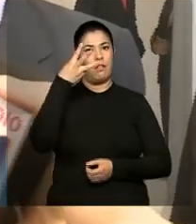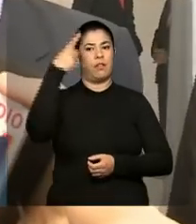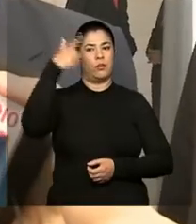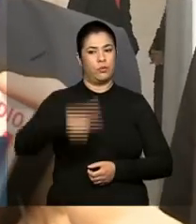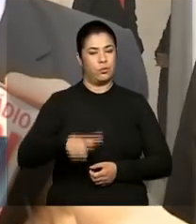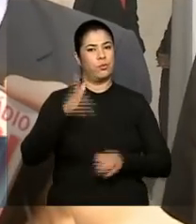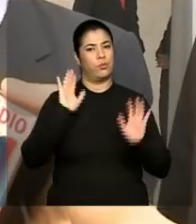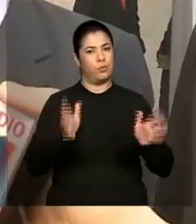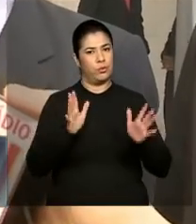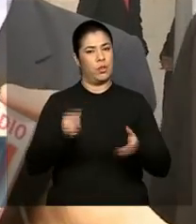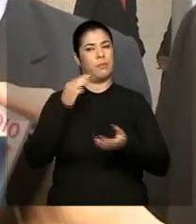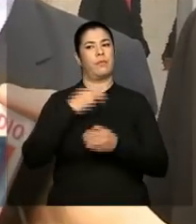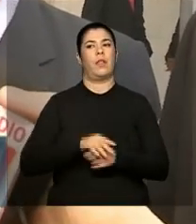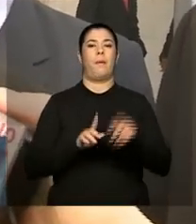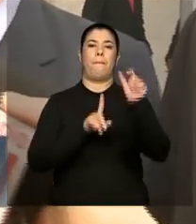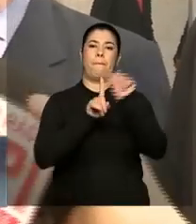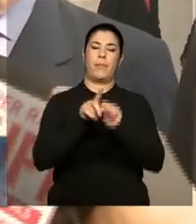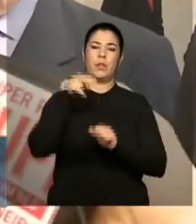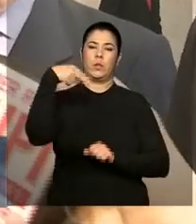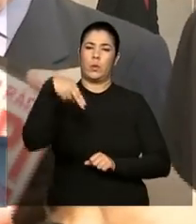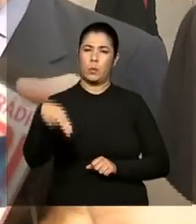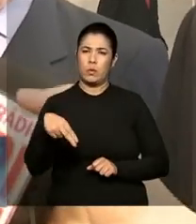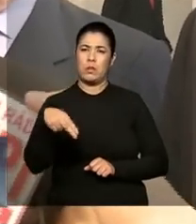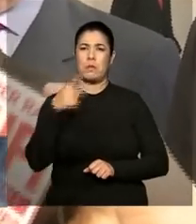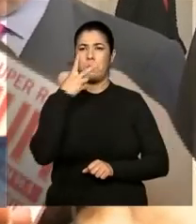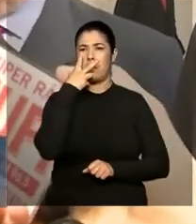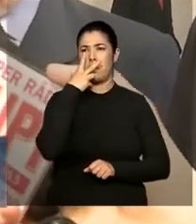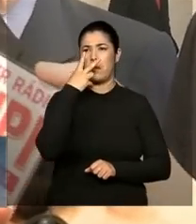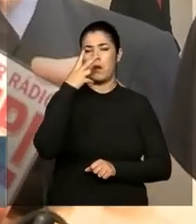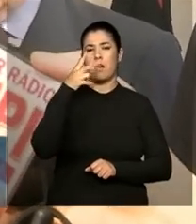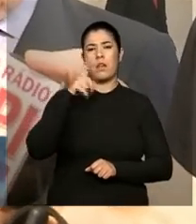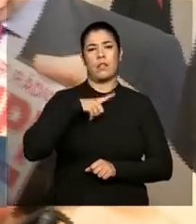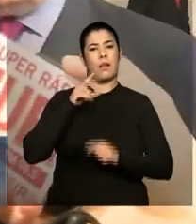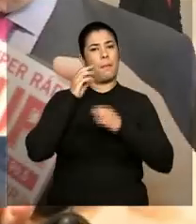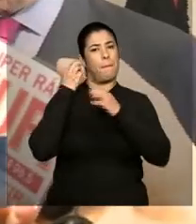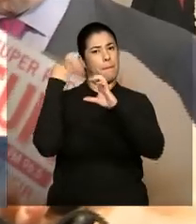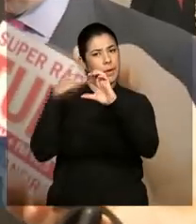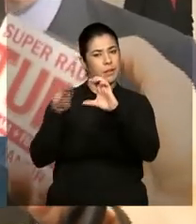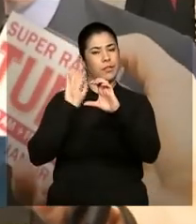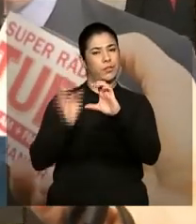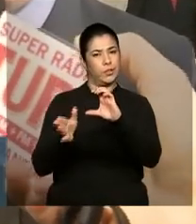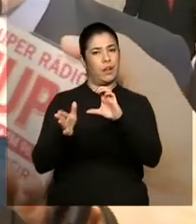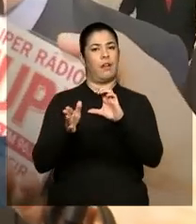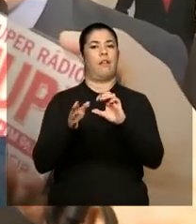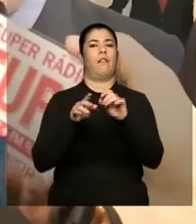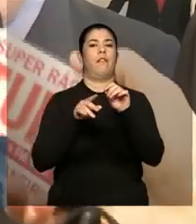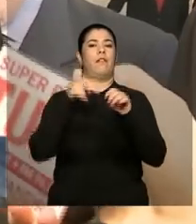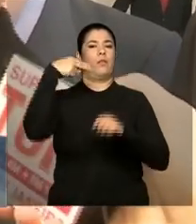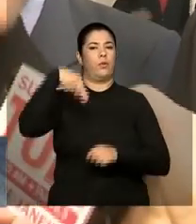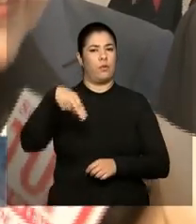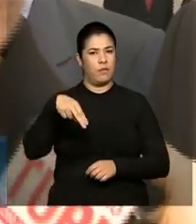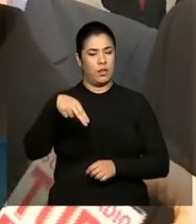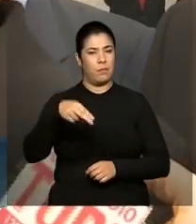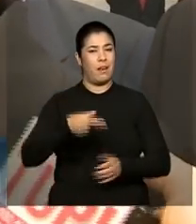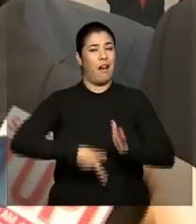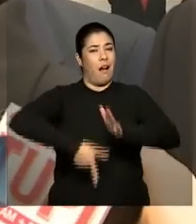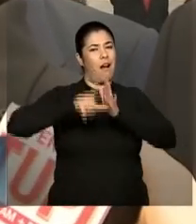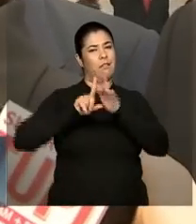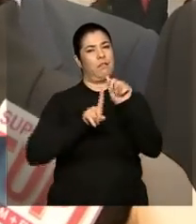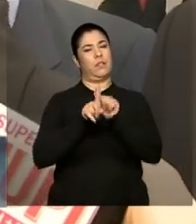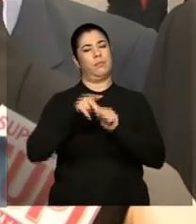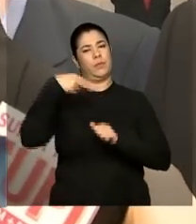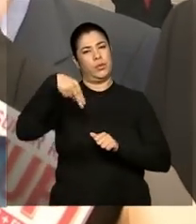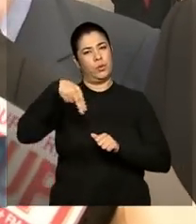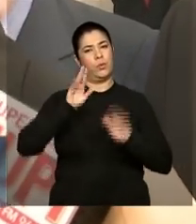três vezes, mandei uma em novembro, mandei, se eu não me engano, não, caiu em novembro. Eu tinha mandado antes de